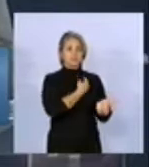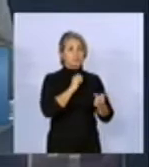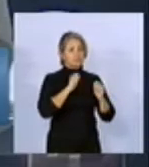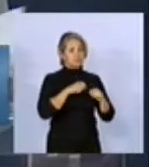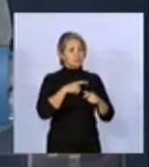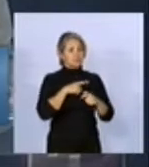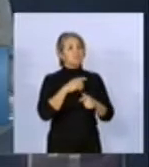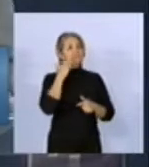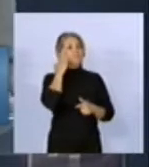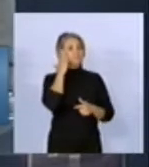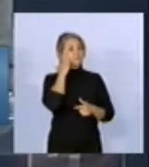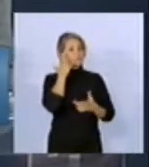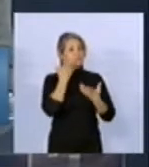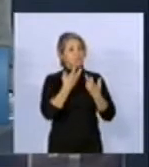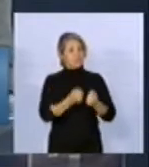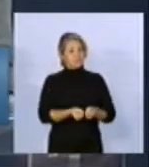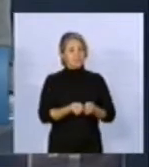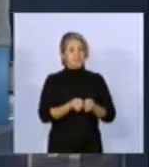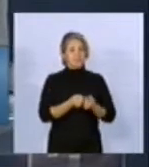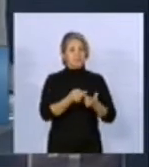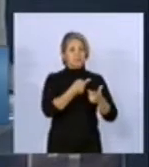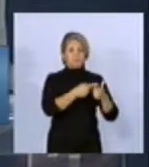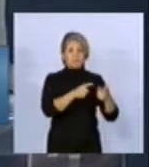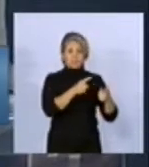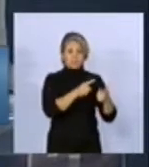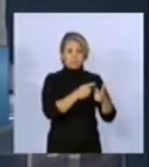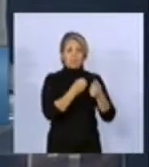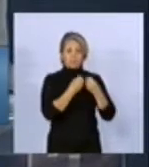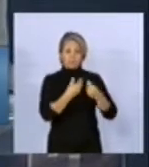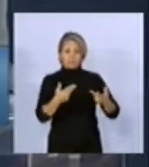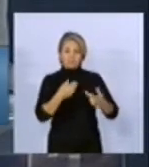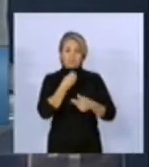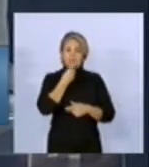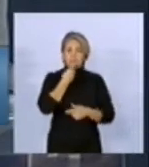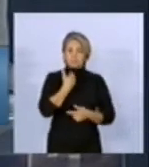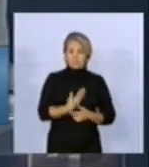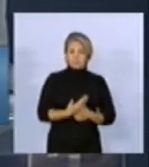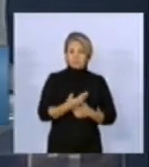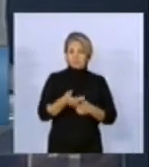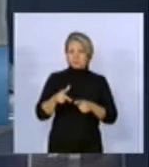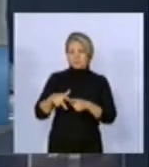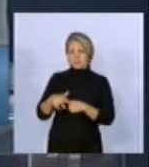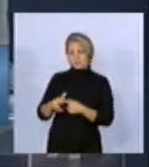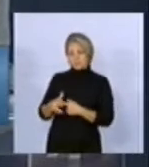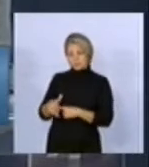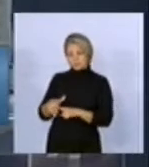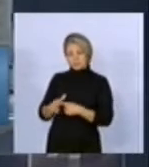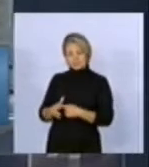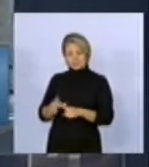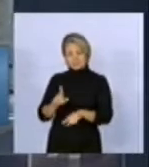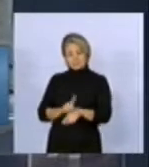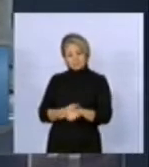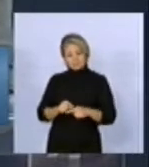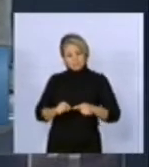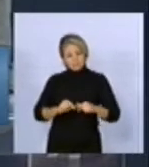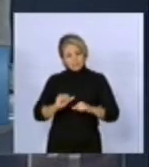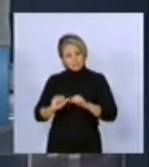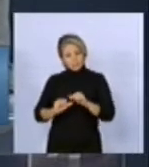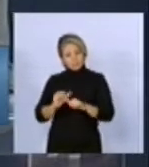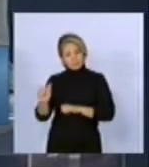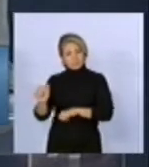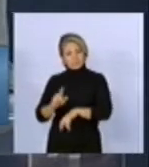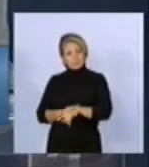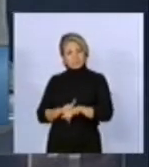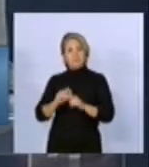tá muito considerando os efeitos positivos da manutenção de um prazo para